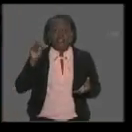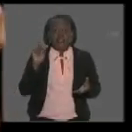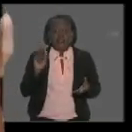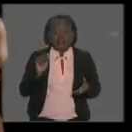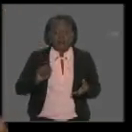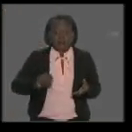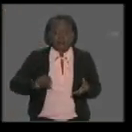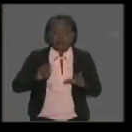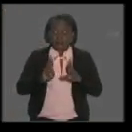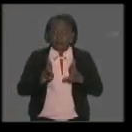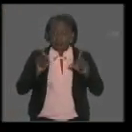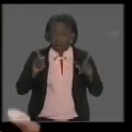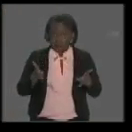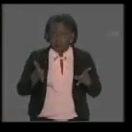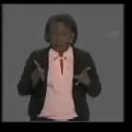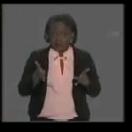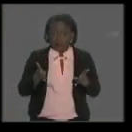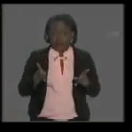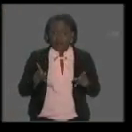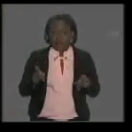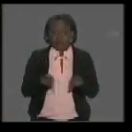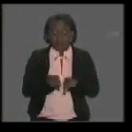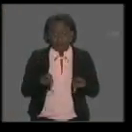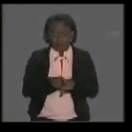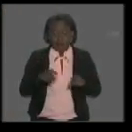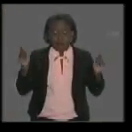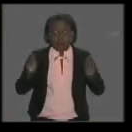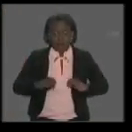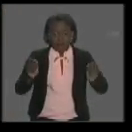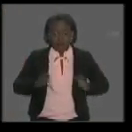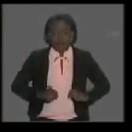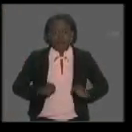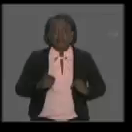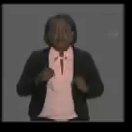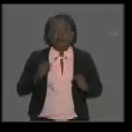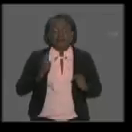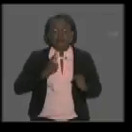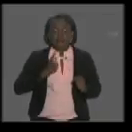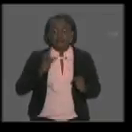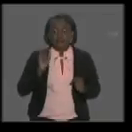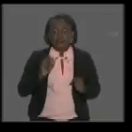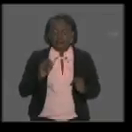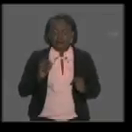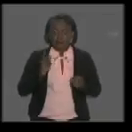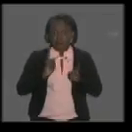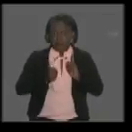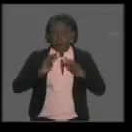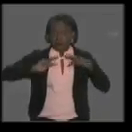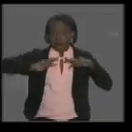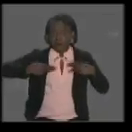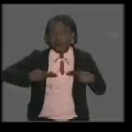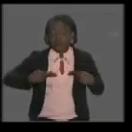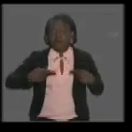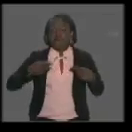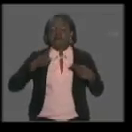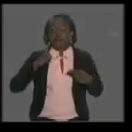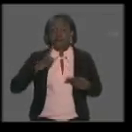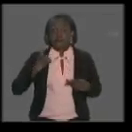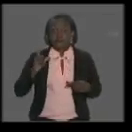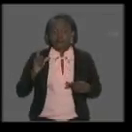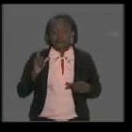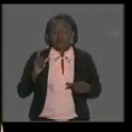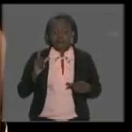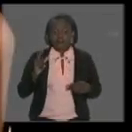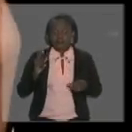né, de que a diferença, que também é possível ter, de que as transexuais seriam as